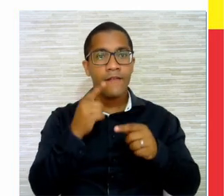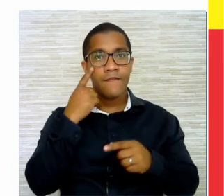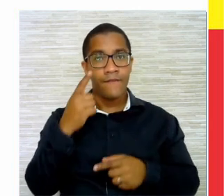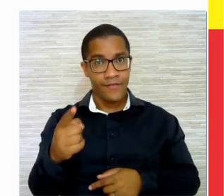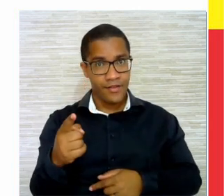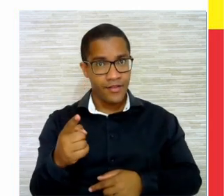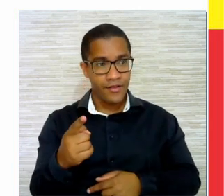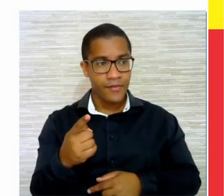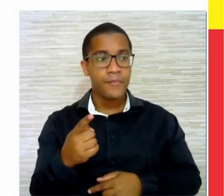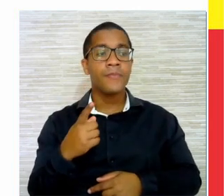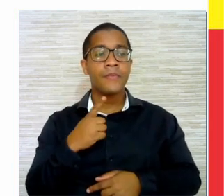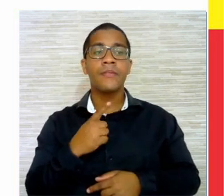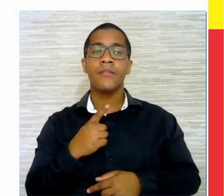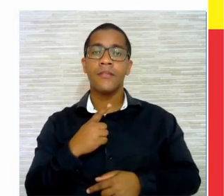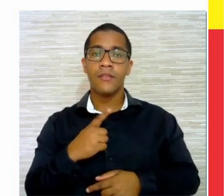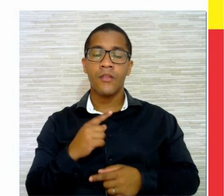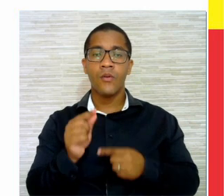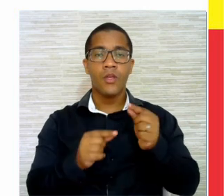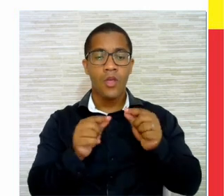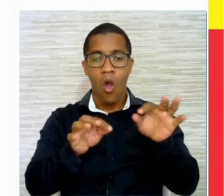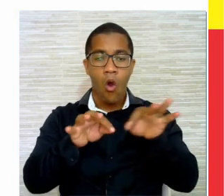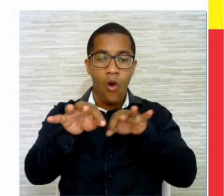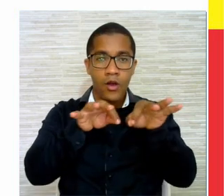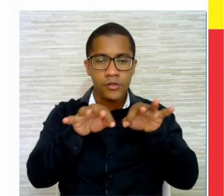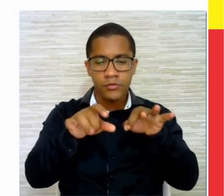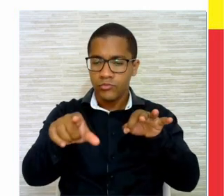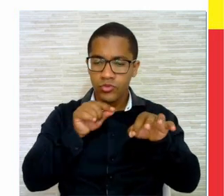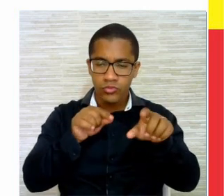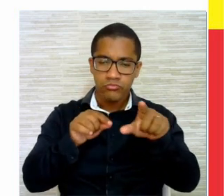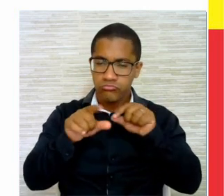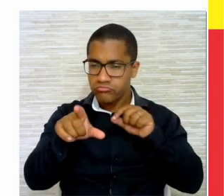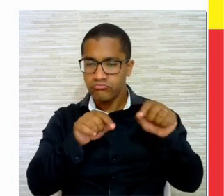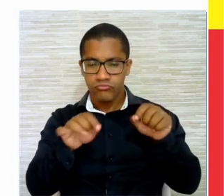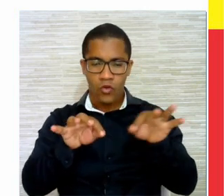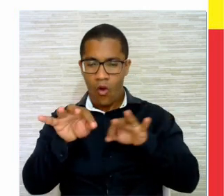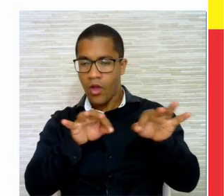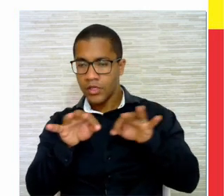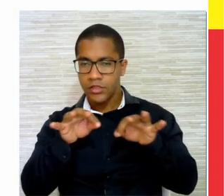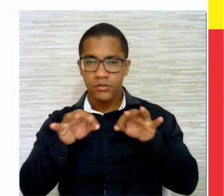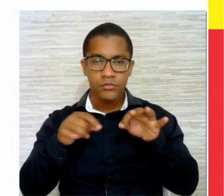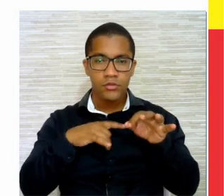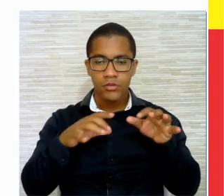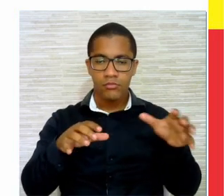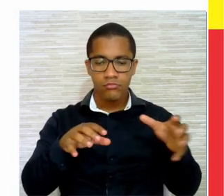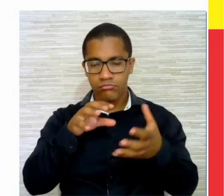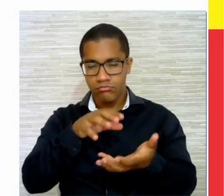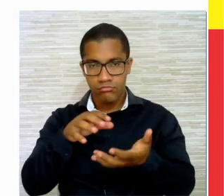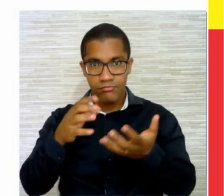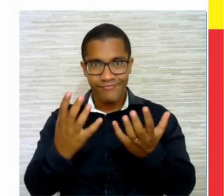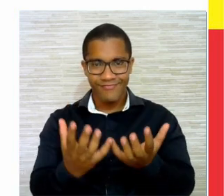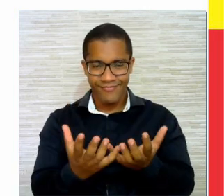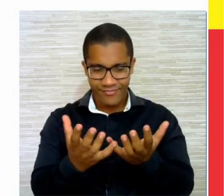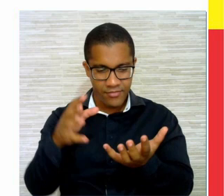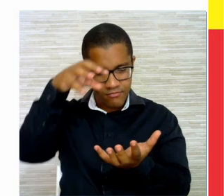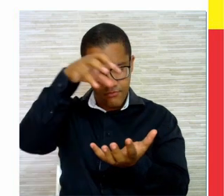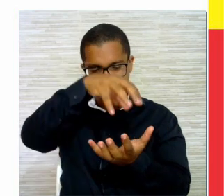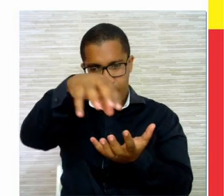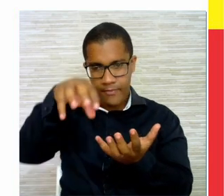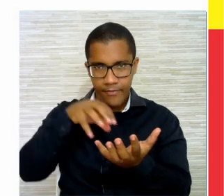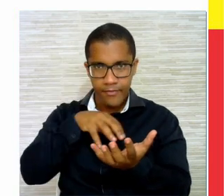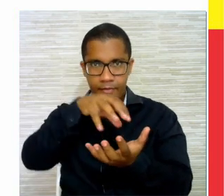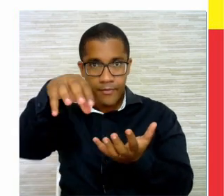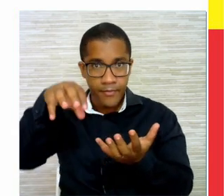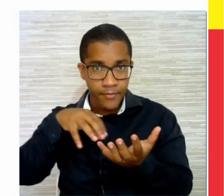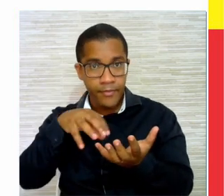ovo, como a gente está acompanhando, tá? Então, existe toda uma seleção, todo um preparo, né? Um embandejamento desses ovos